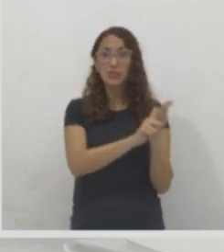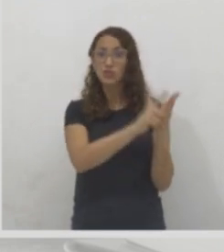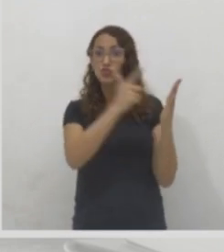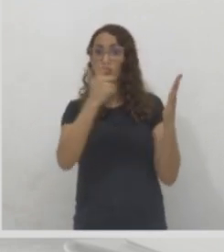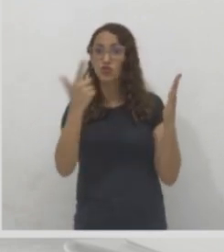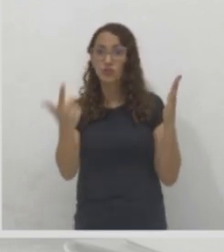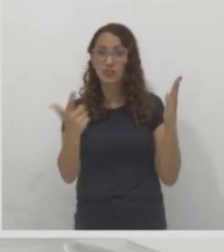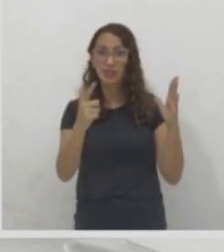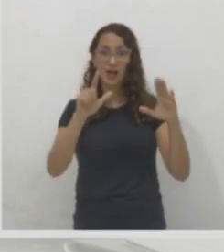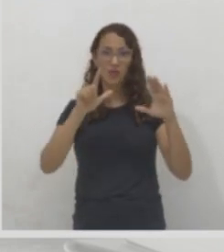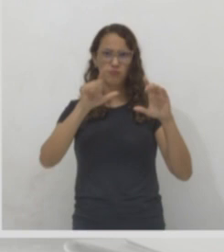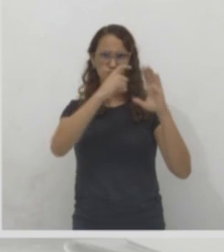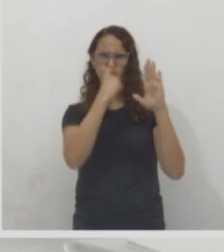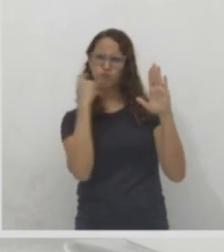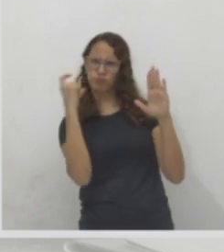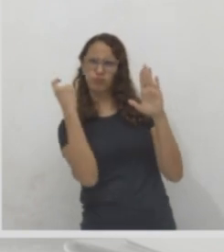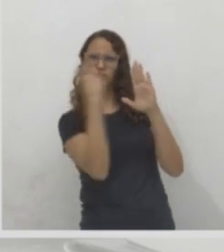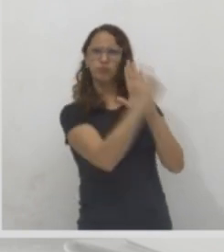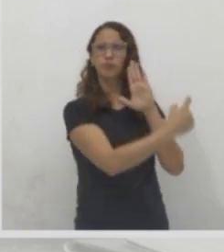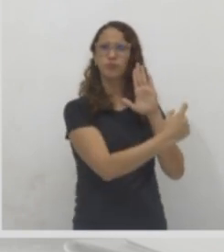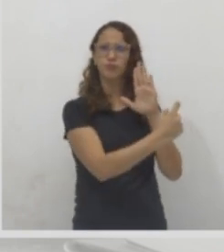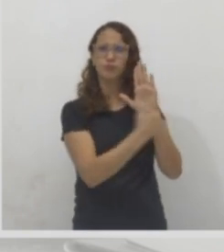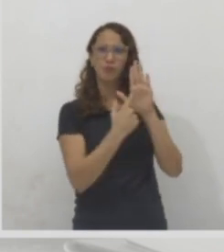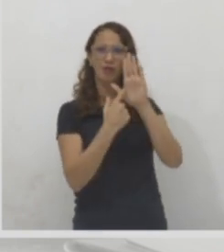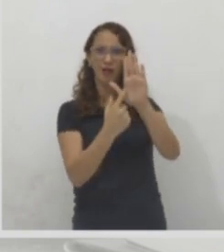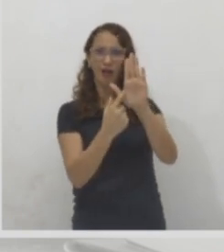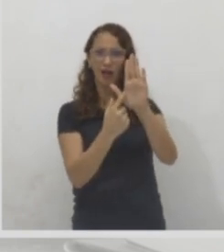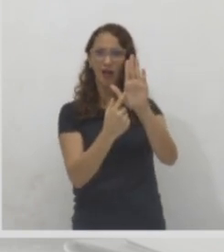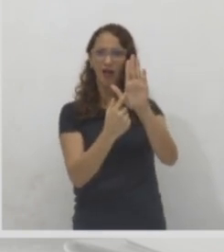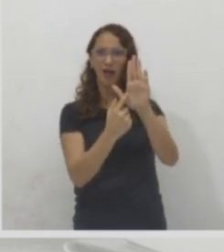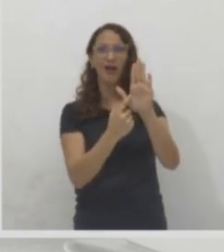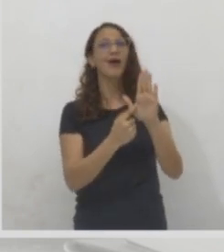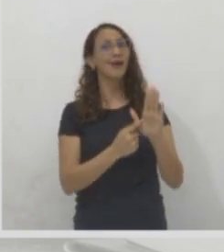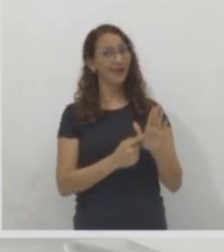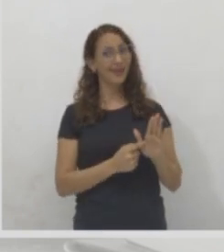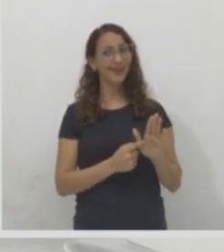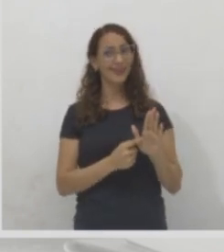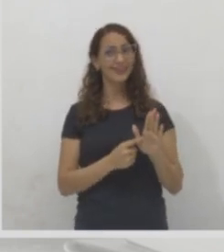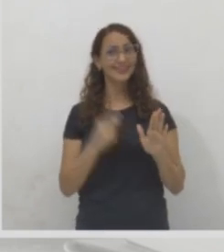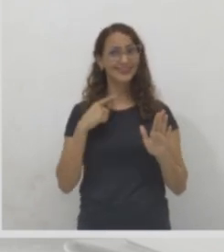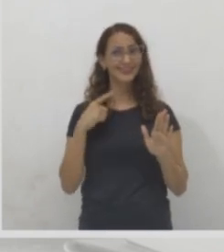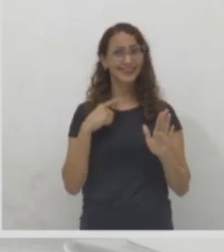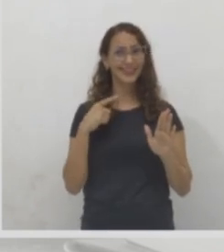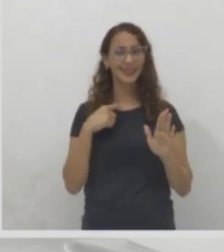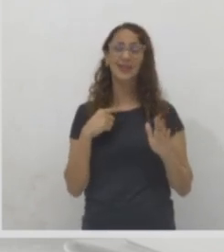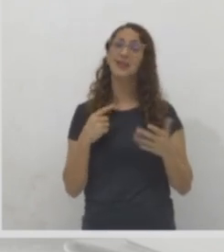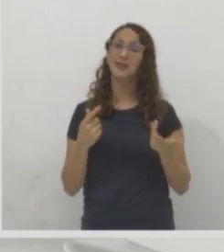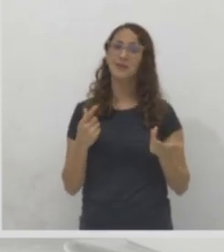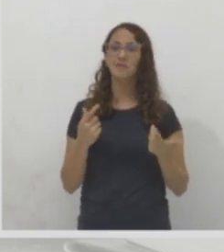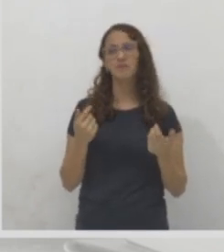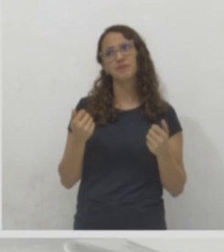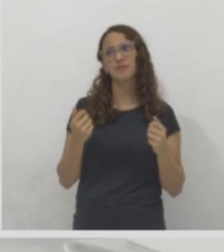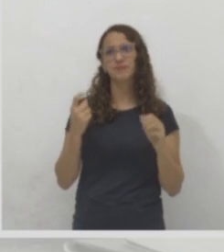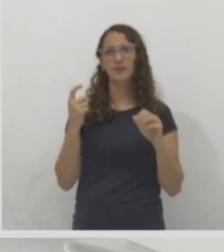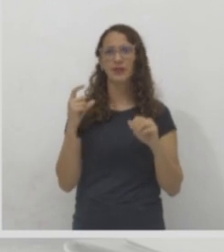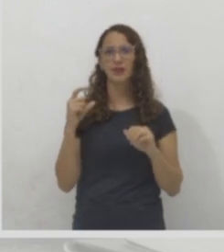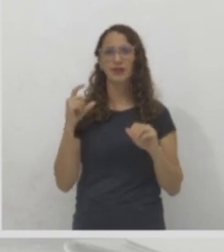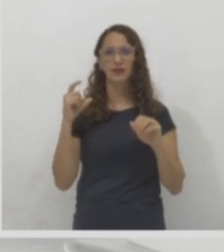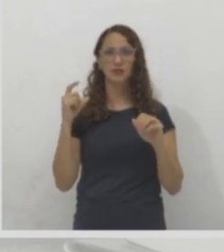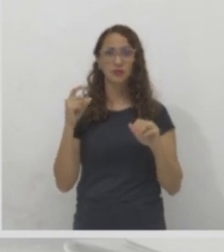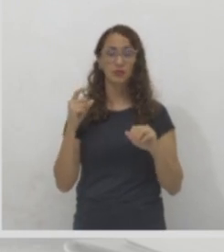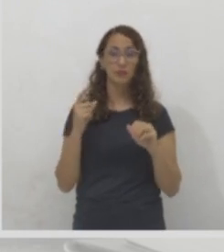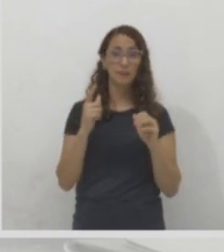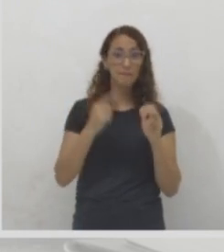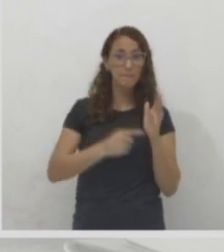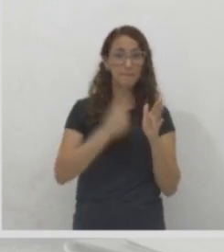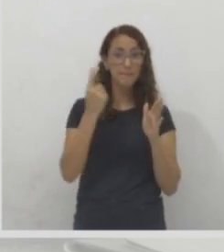jornal. Nós temos manchetes de primeira página de jornal, nós temos manchetes da primeira